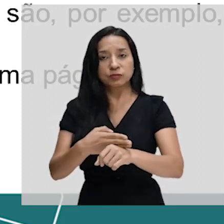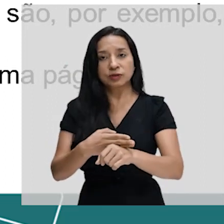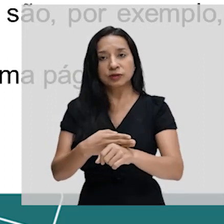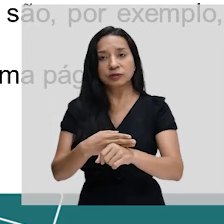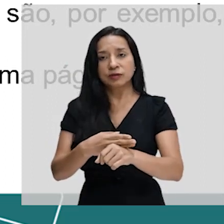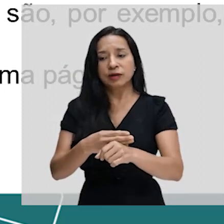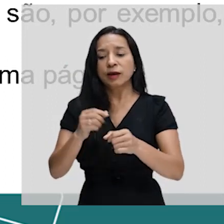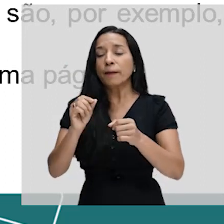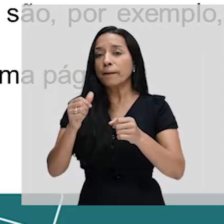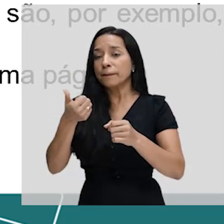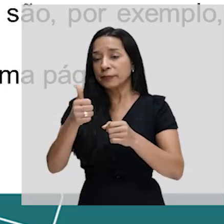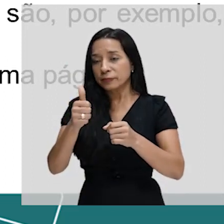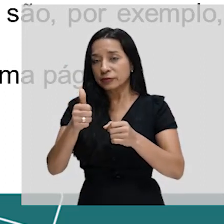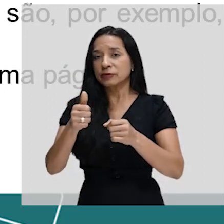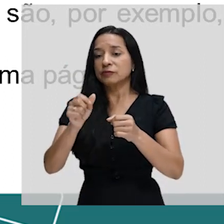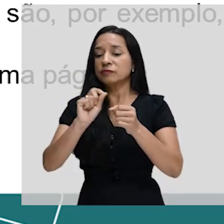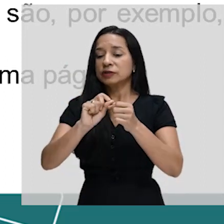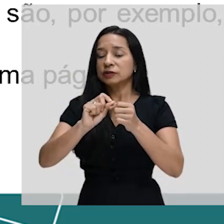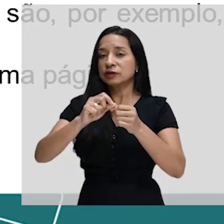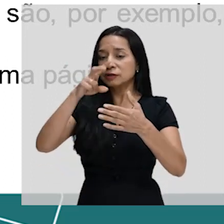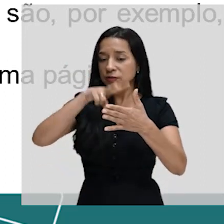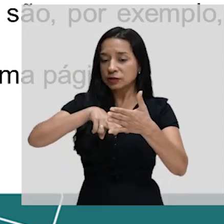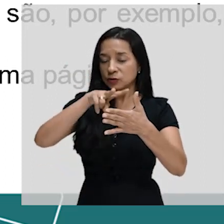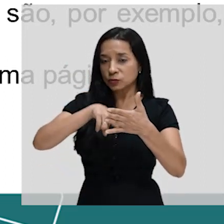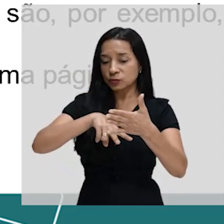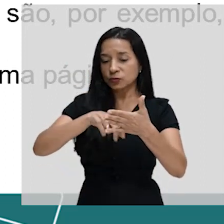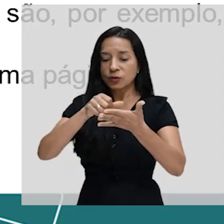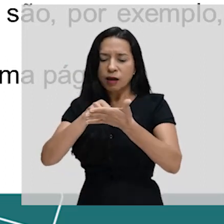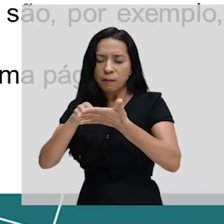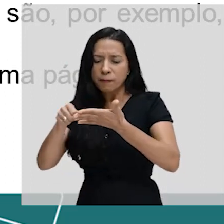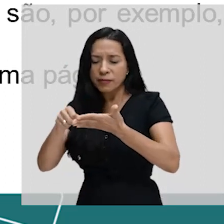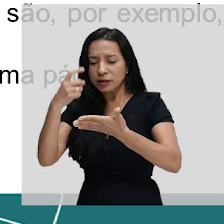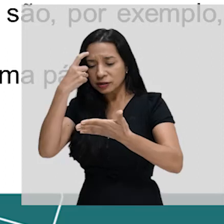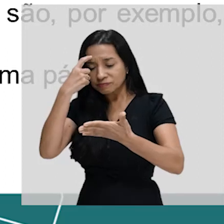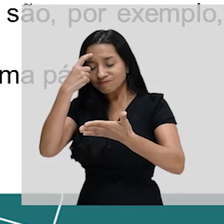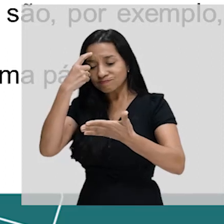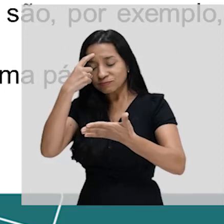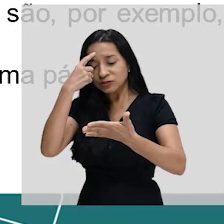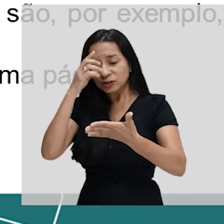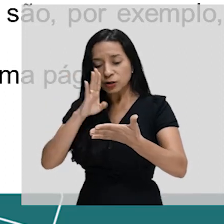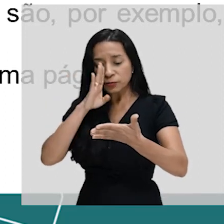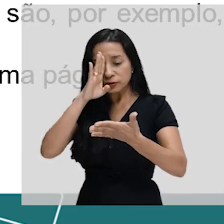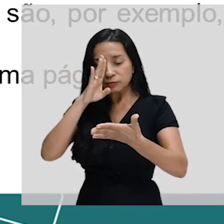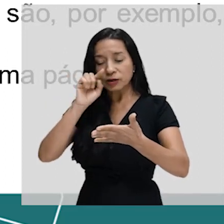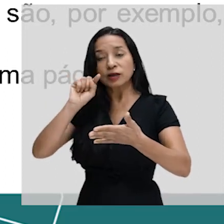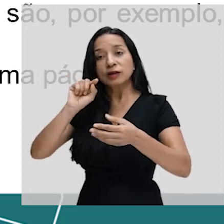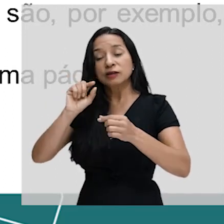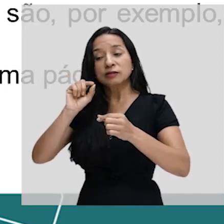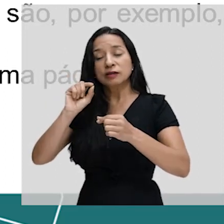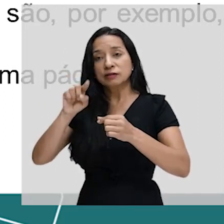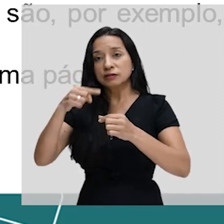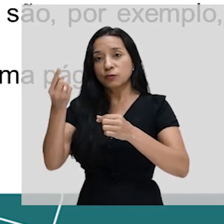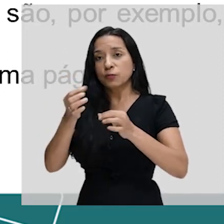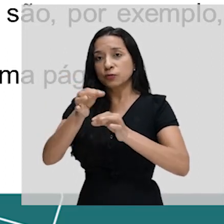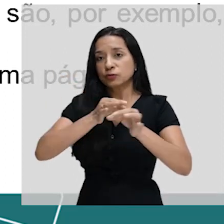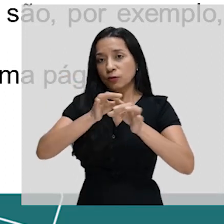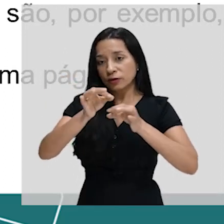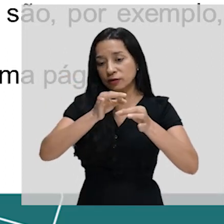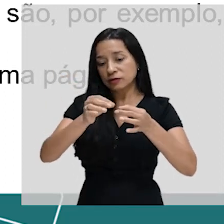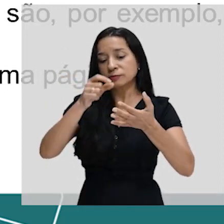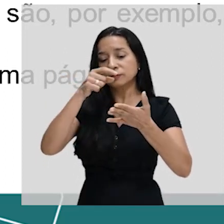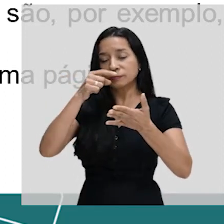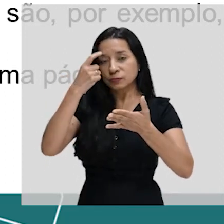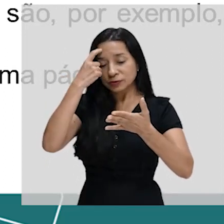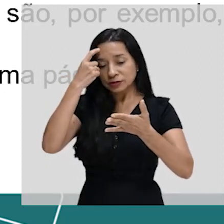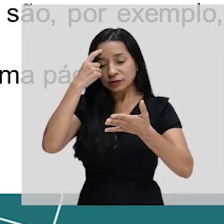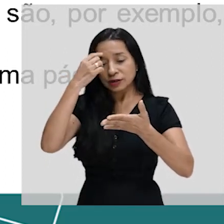ideias principais. Depois você vai colocando essas ideias em sequência, uma sequência